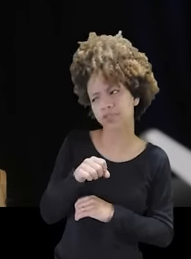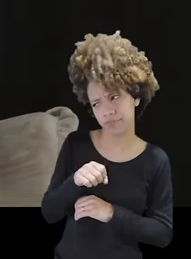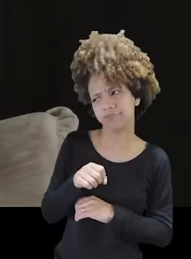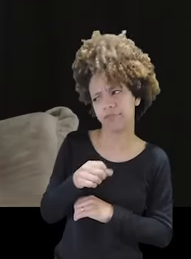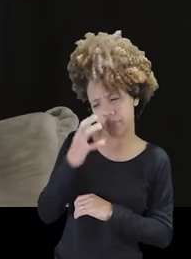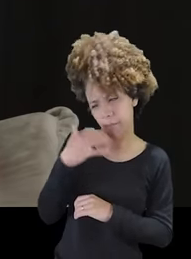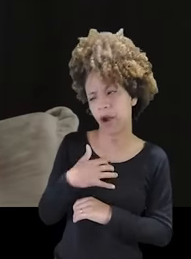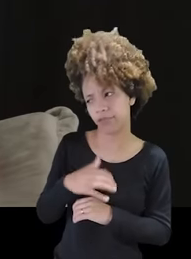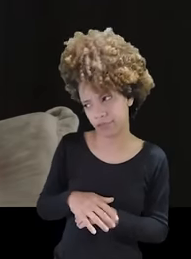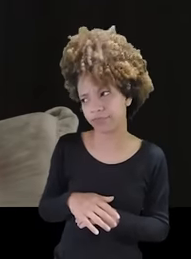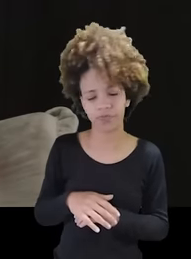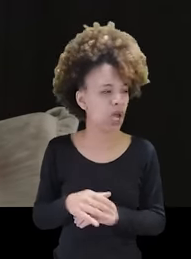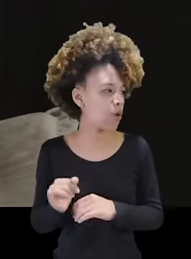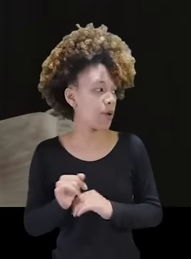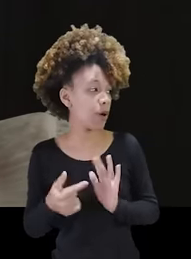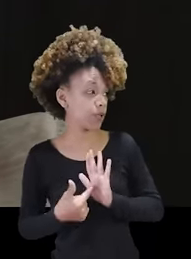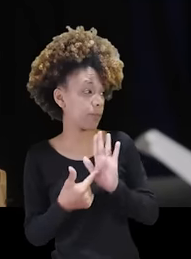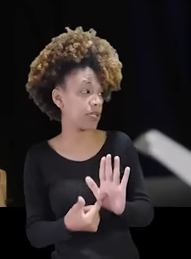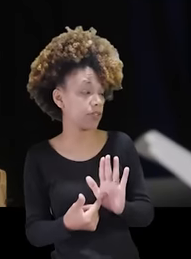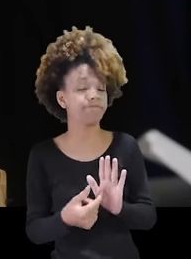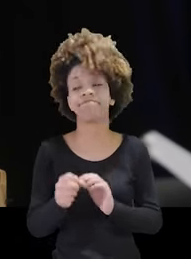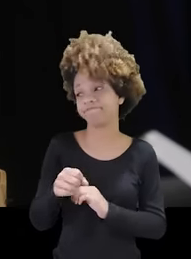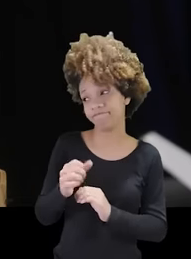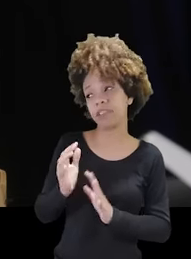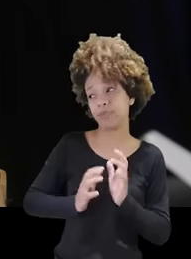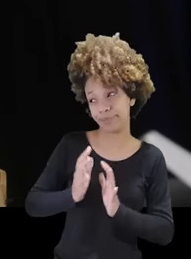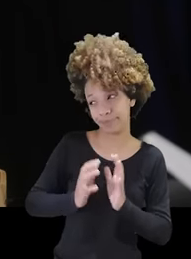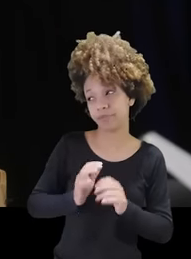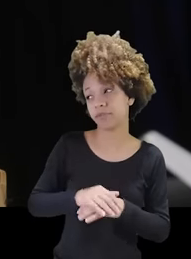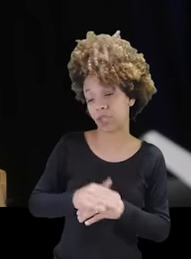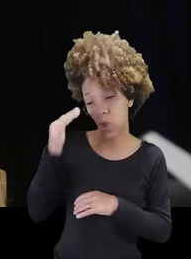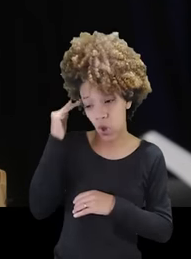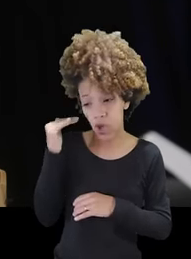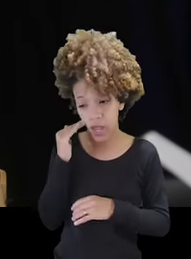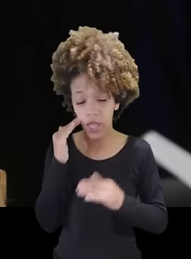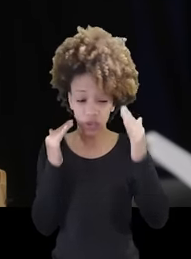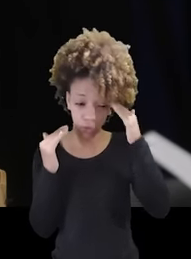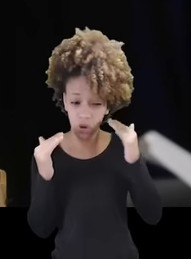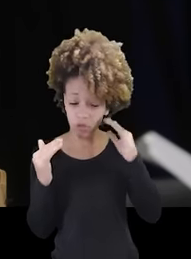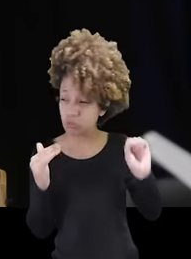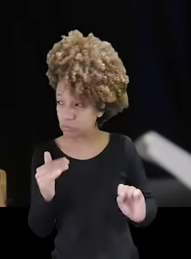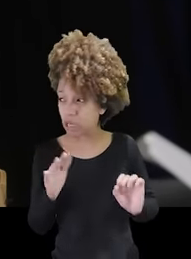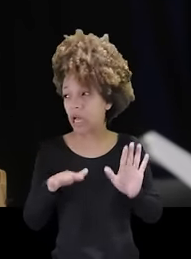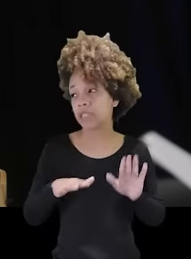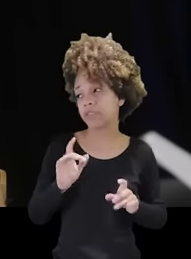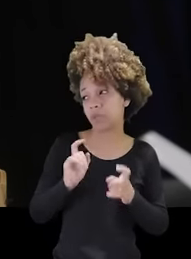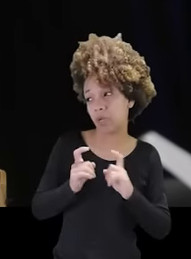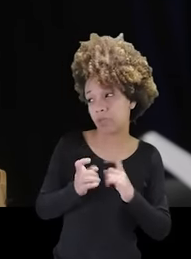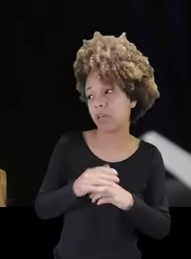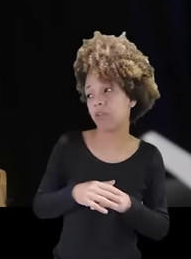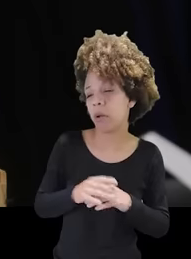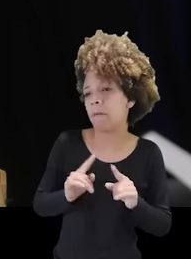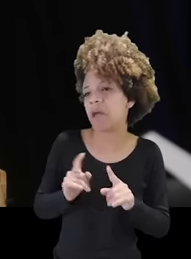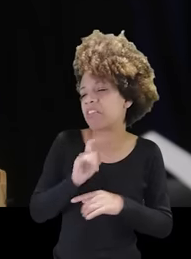fica é o irmão que tá aparecendo né Ai é bem conflitoso viu Coreia do Sul Coreia do Norte Às vezes tem umas reuniões lá e